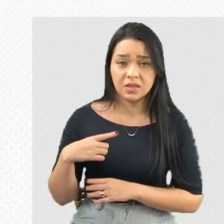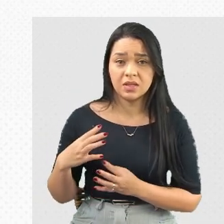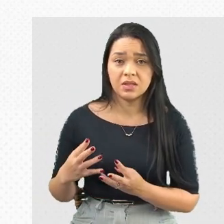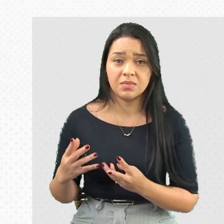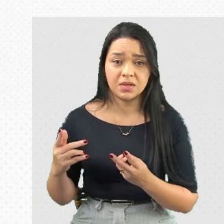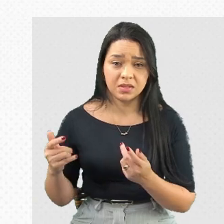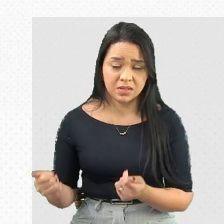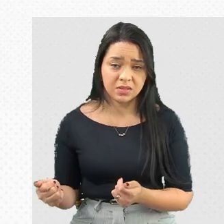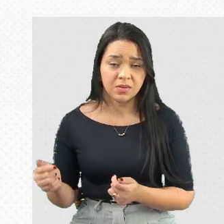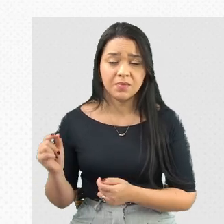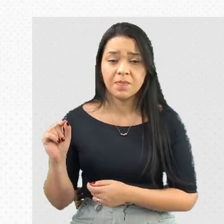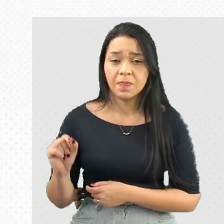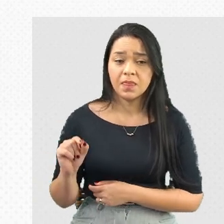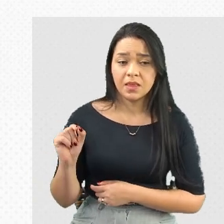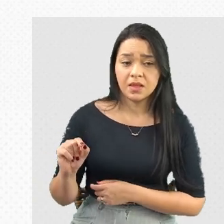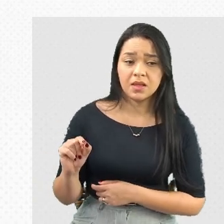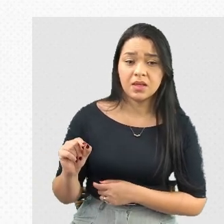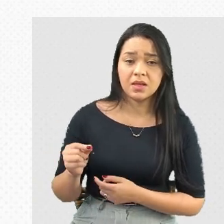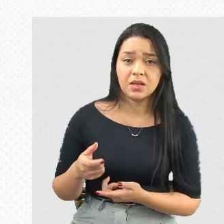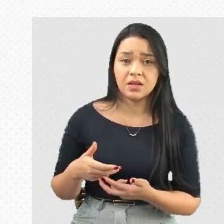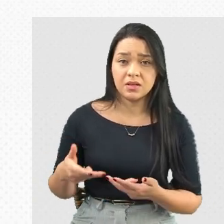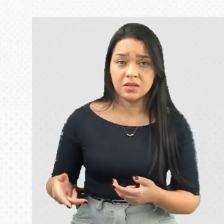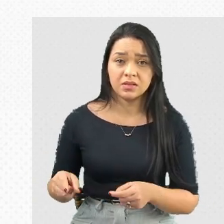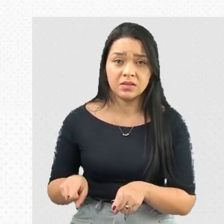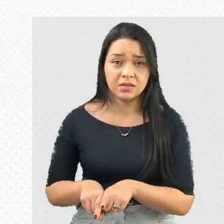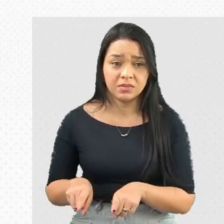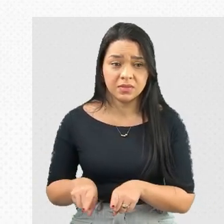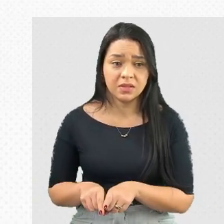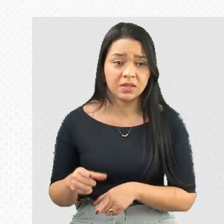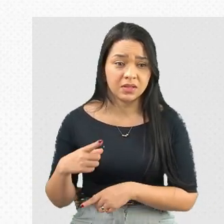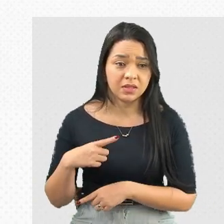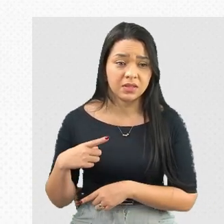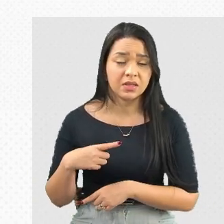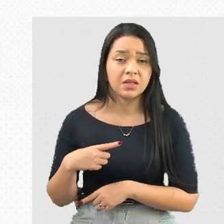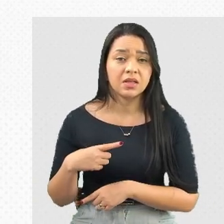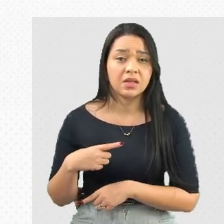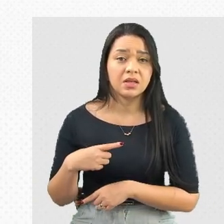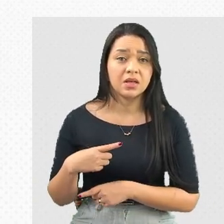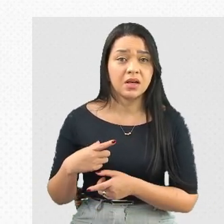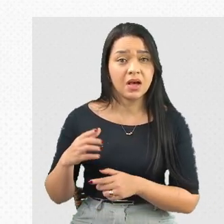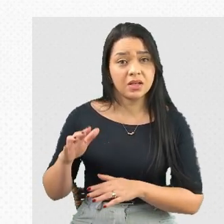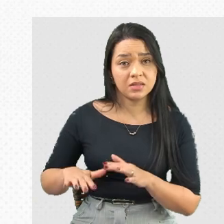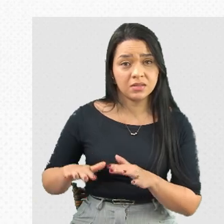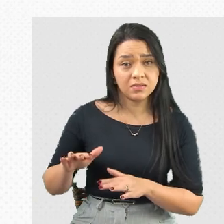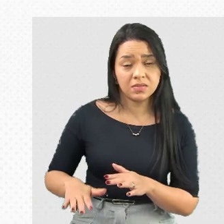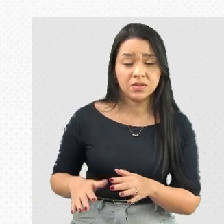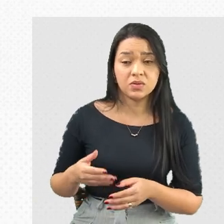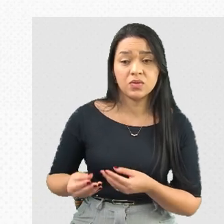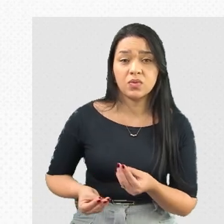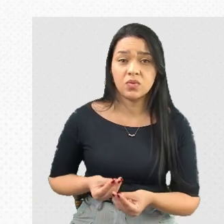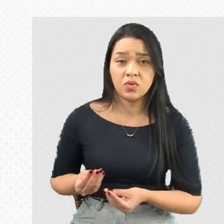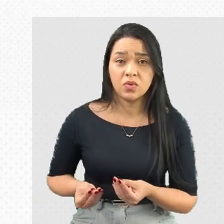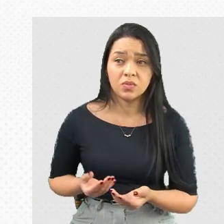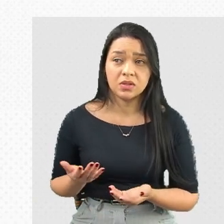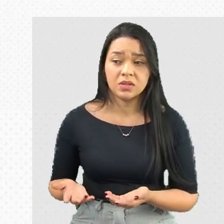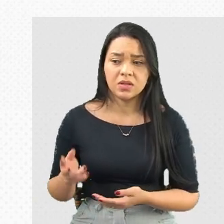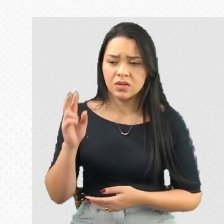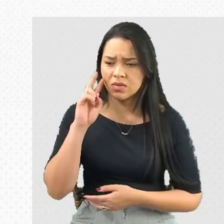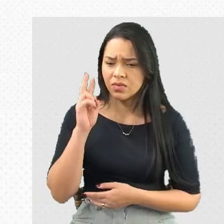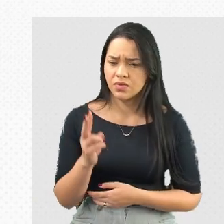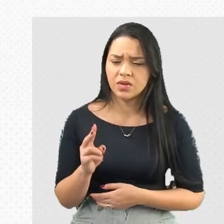precarização devido à sua vulnerabilidade e ao status legal, muitas vezes incerto. Então, quando a gente olha,